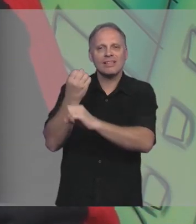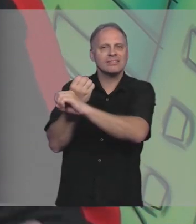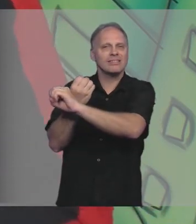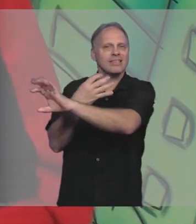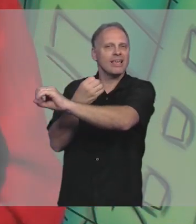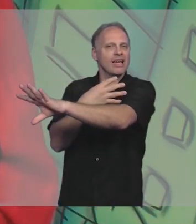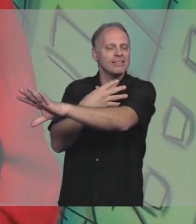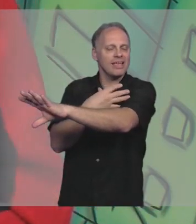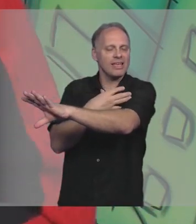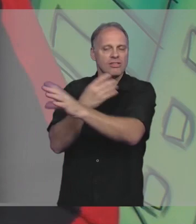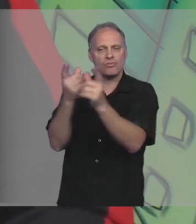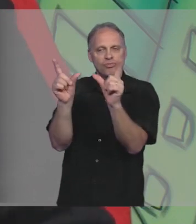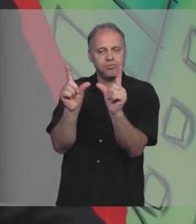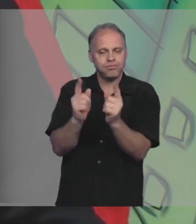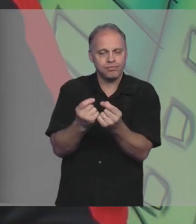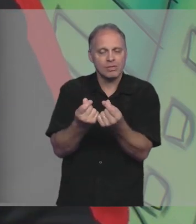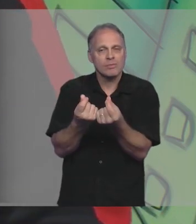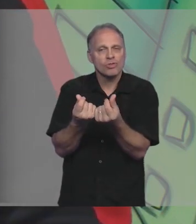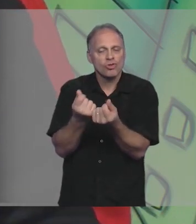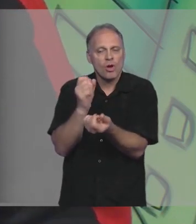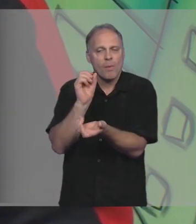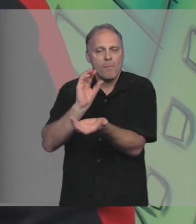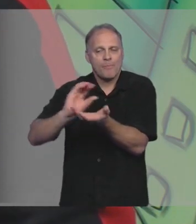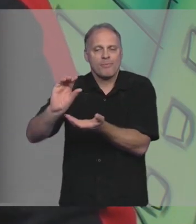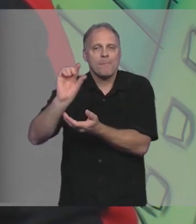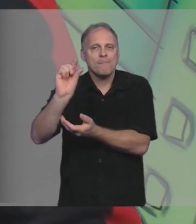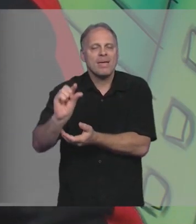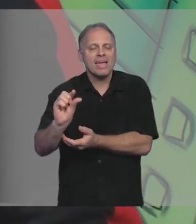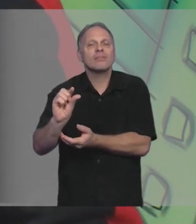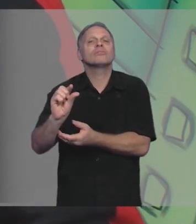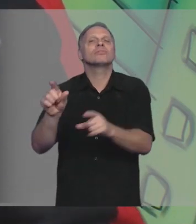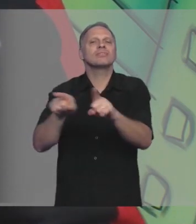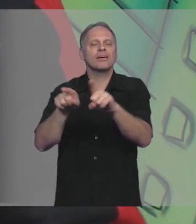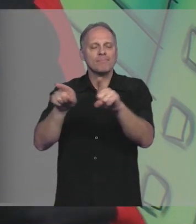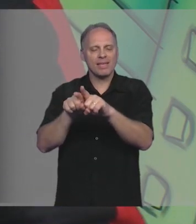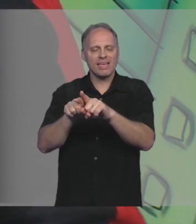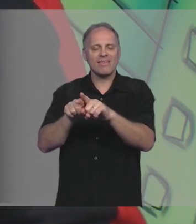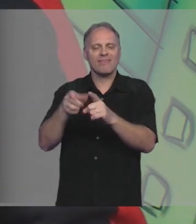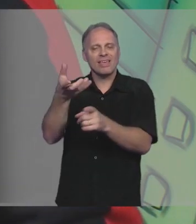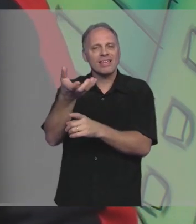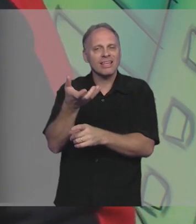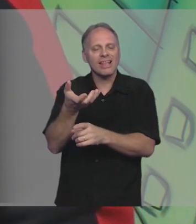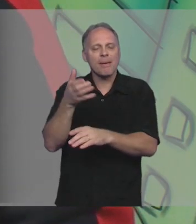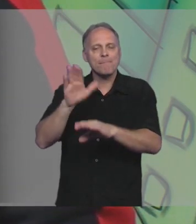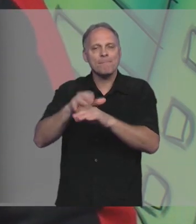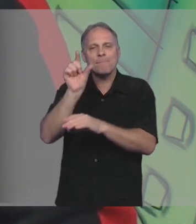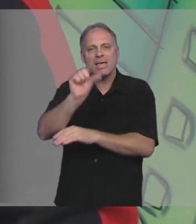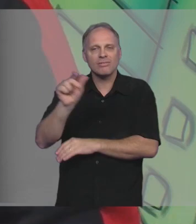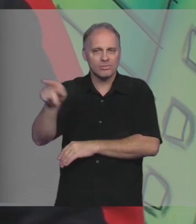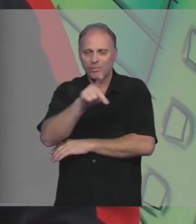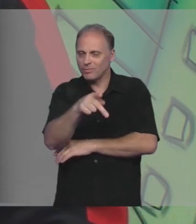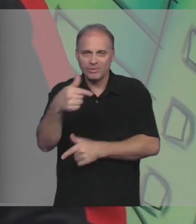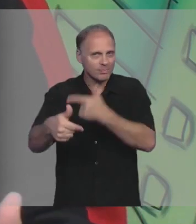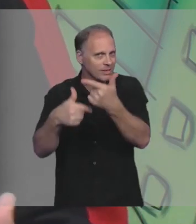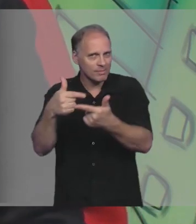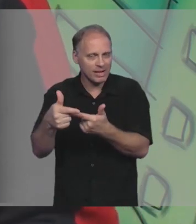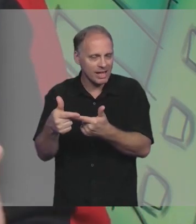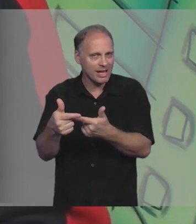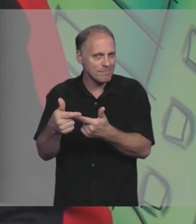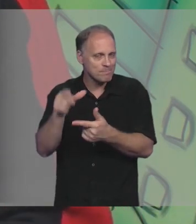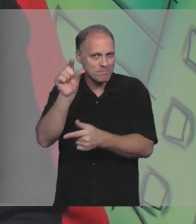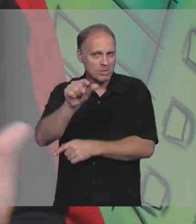distância, isso vai requerer menos recursos, menos investimentos, vai requerer menos professores, e aí